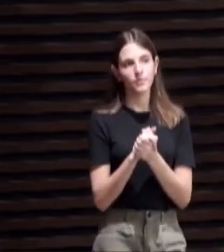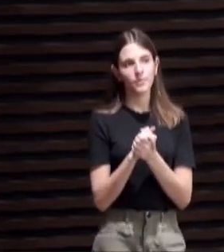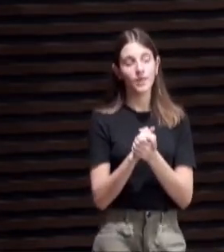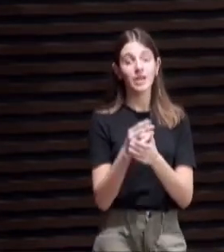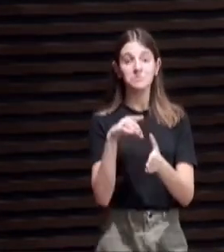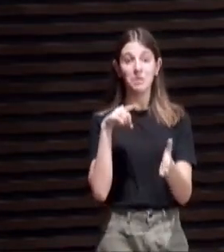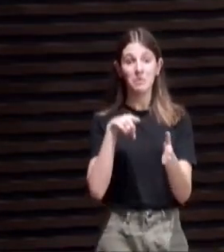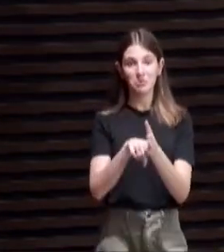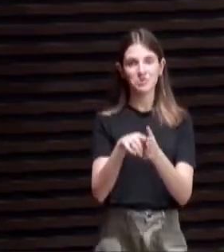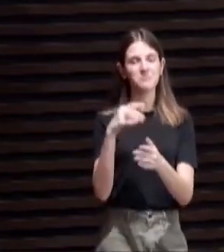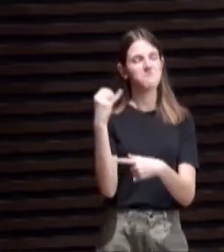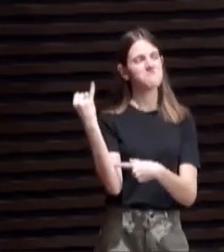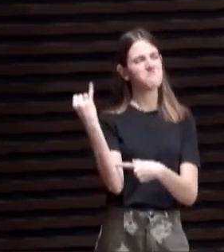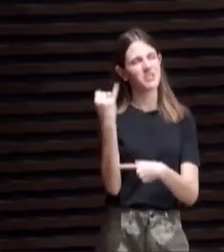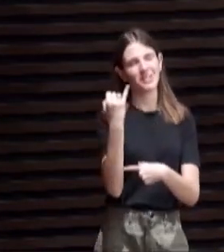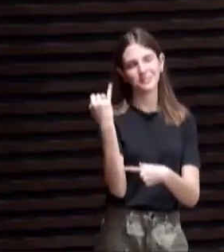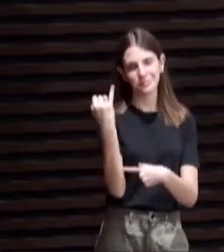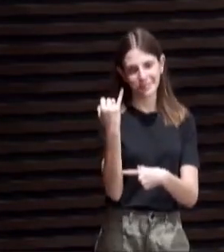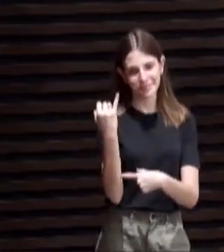do dia.